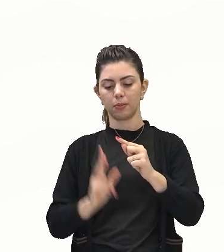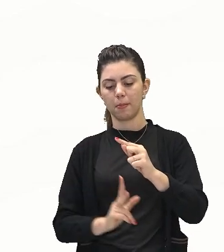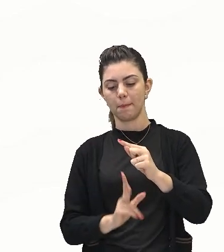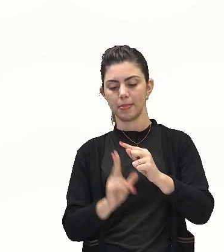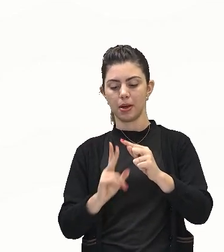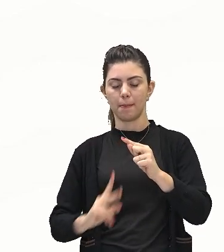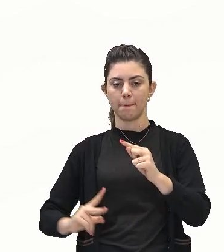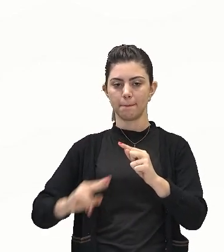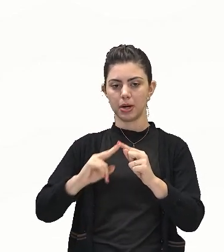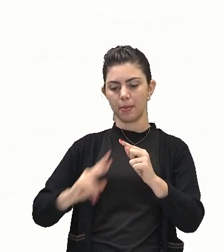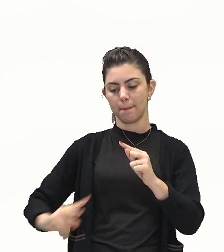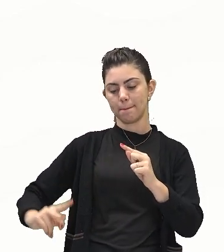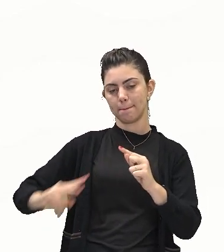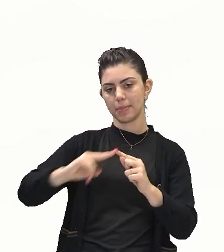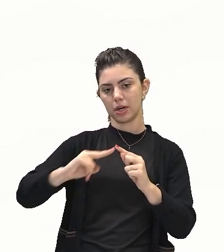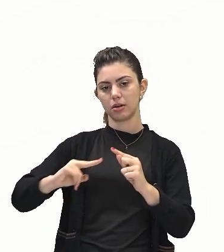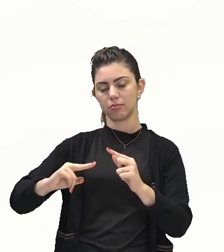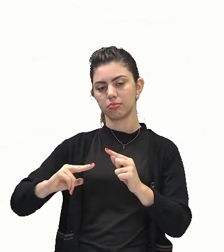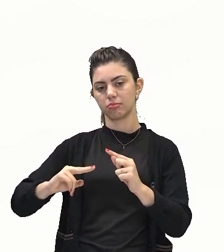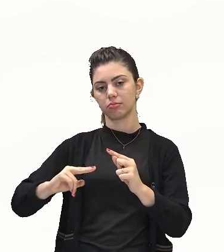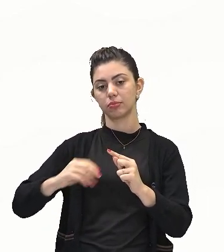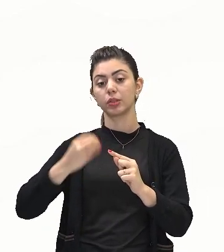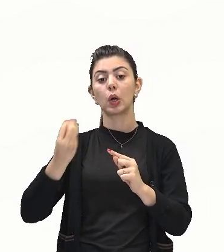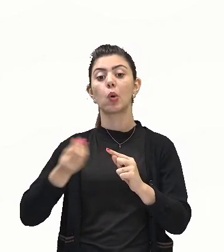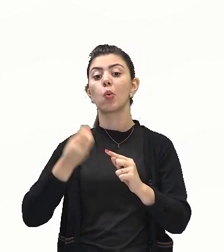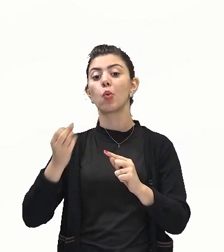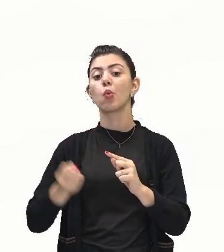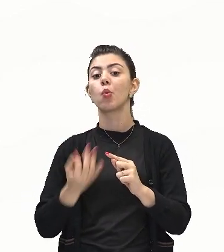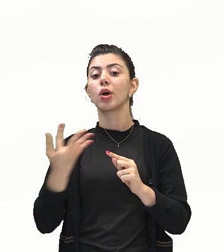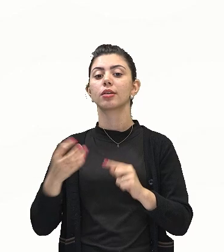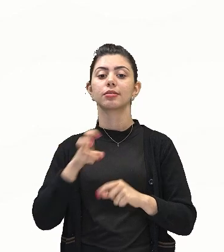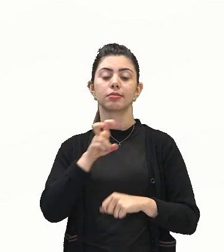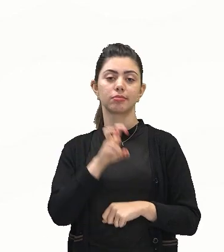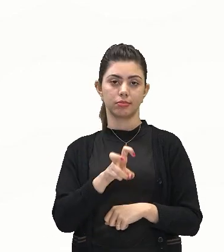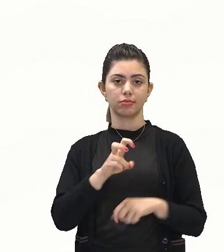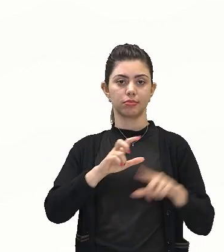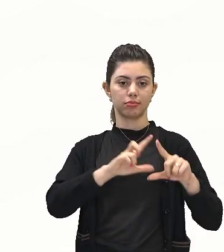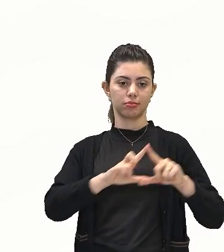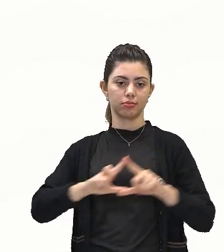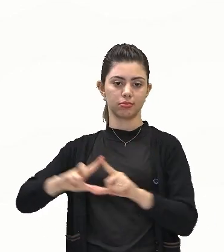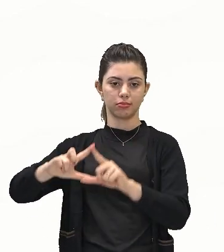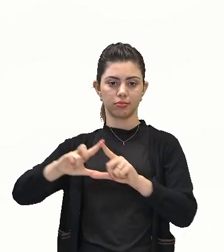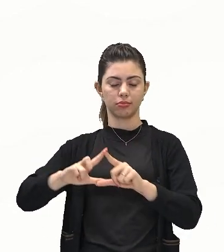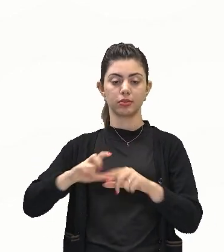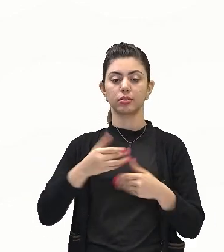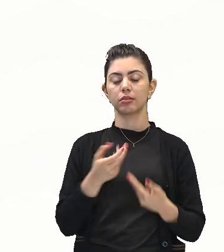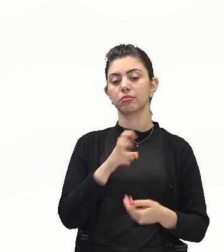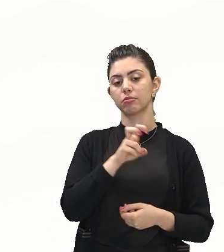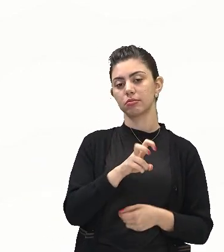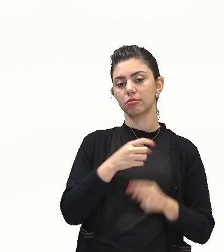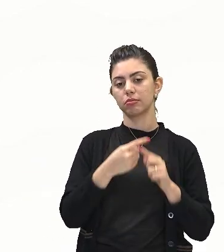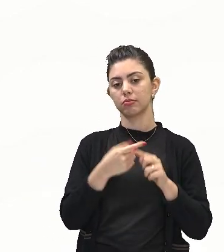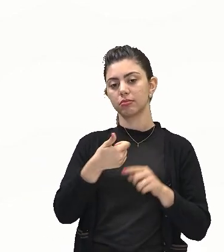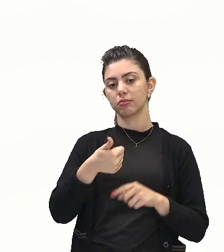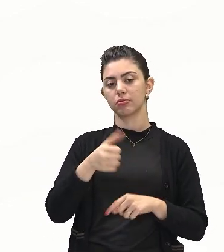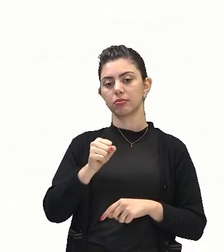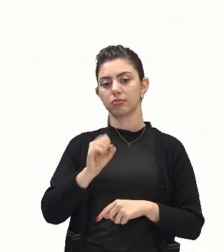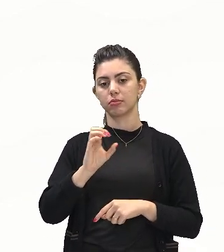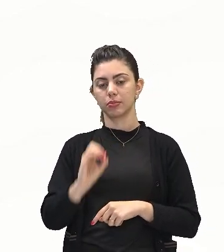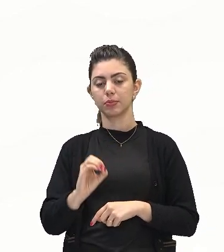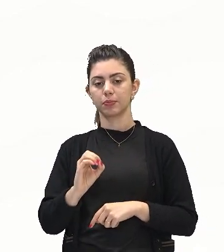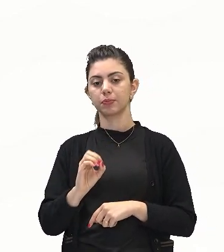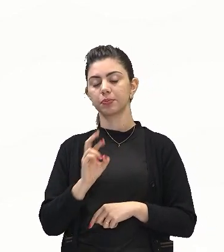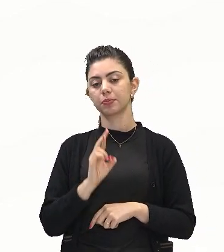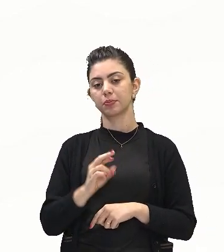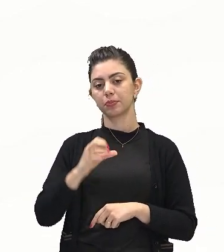pela tração das diagonais, eu vou ter 5 triângulos. Então, 5 vezes 180, a soma dos